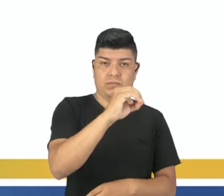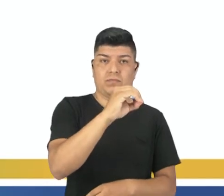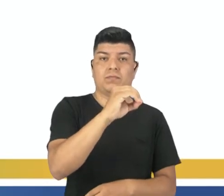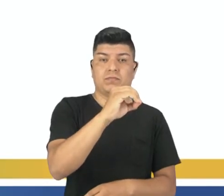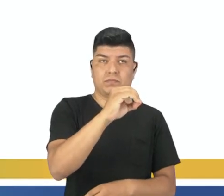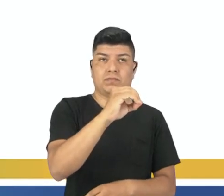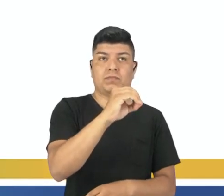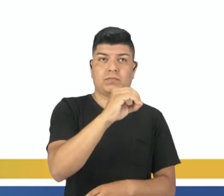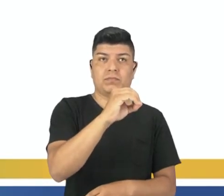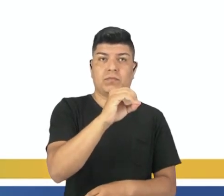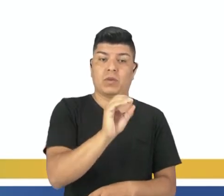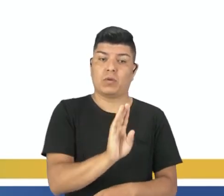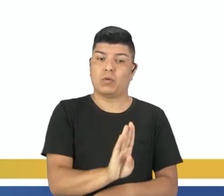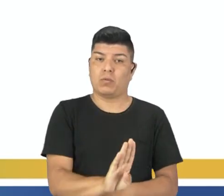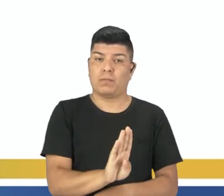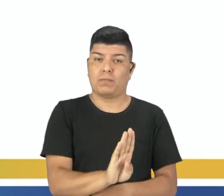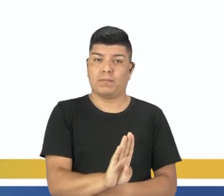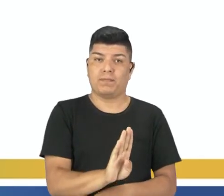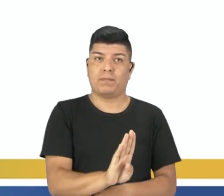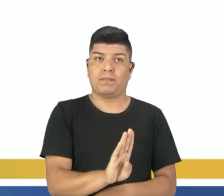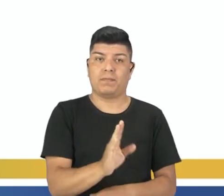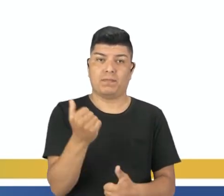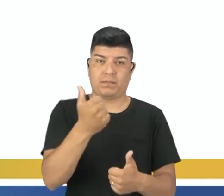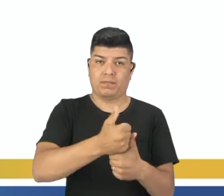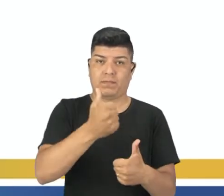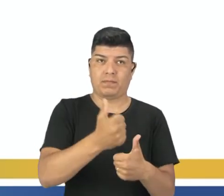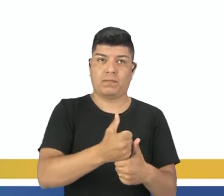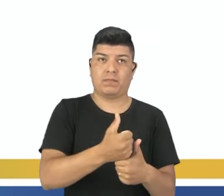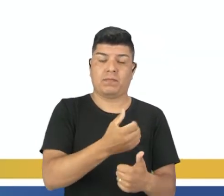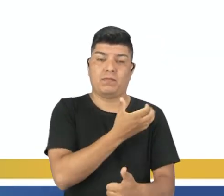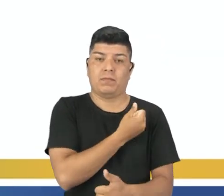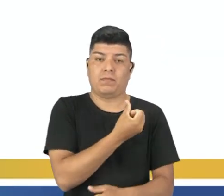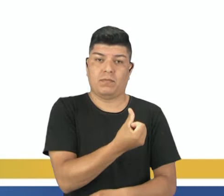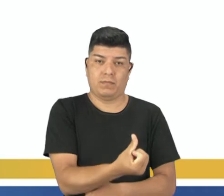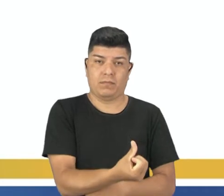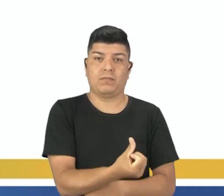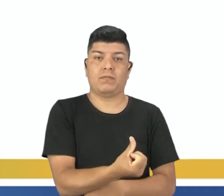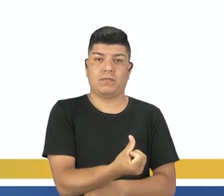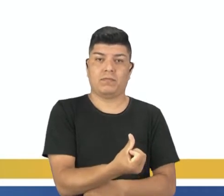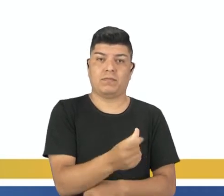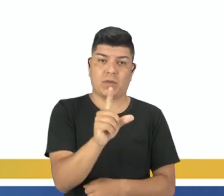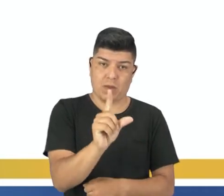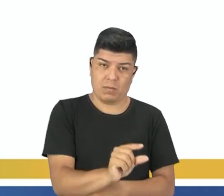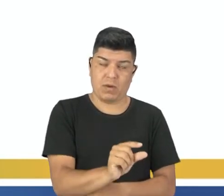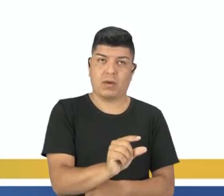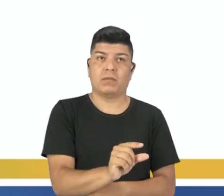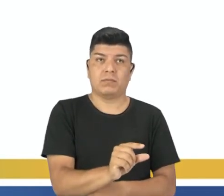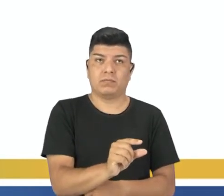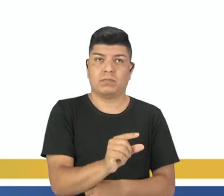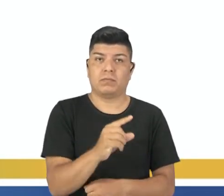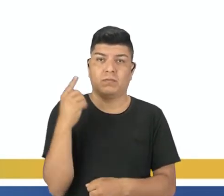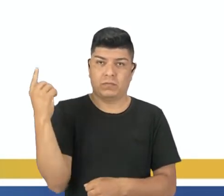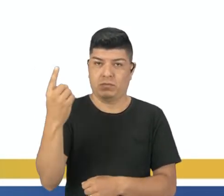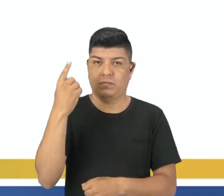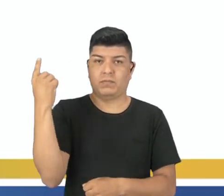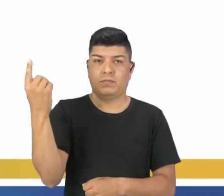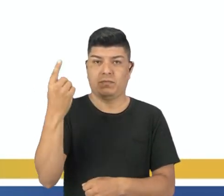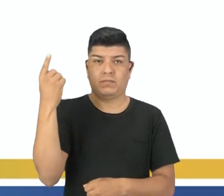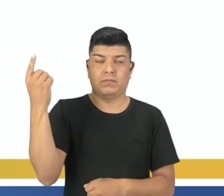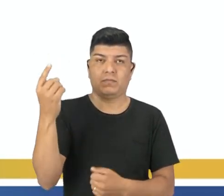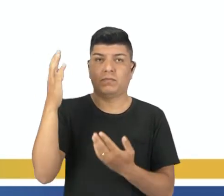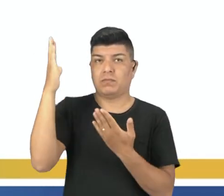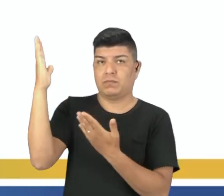base maior o bebêzinho aí vai ser substituído pelo número 6 que a nossa base menor e altura desse trapézio